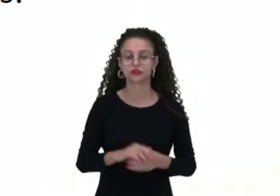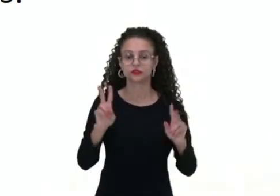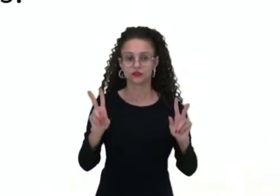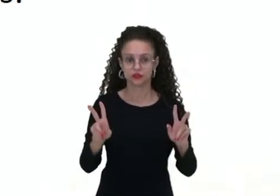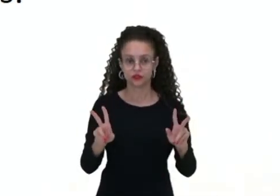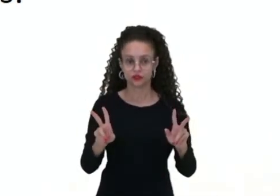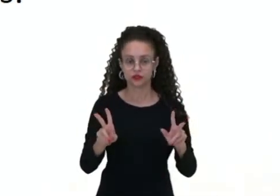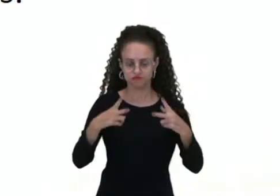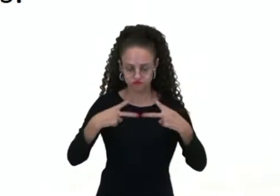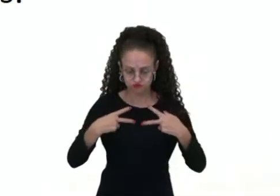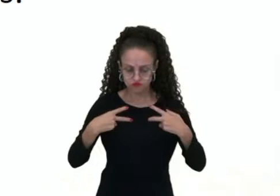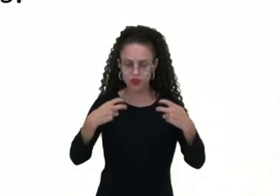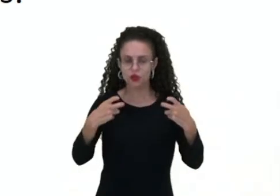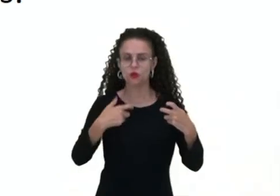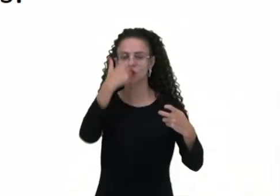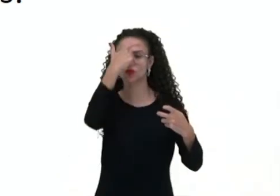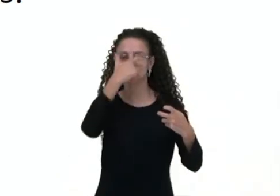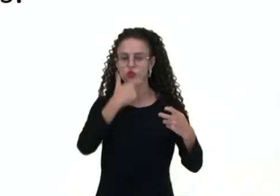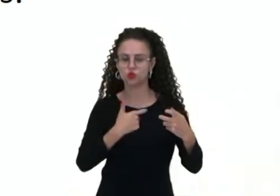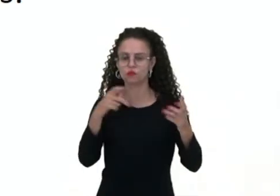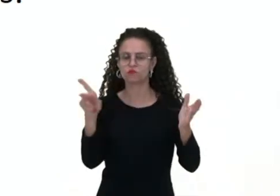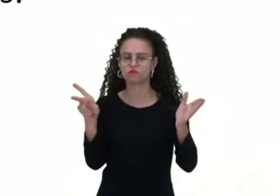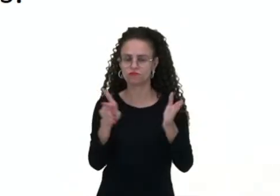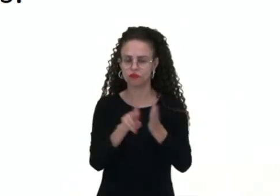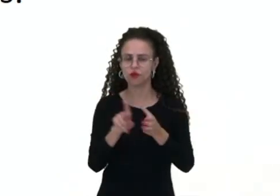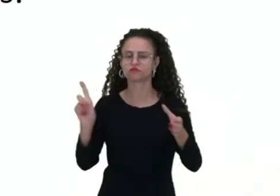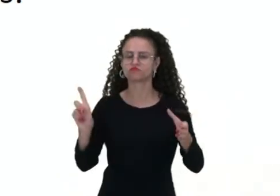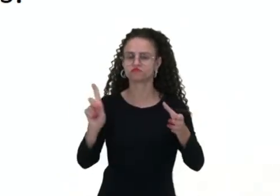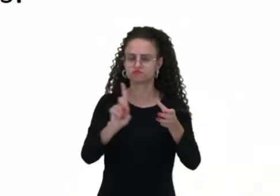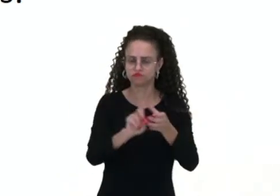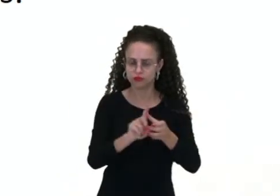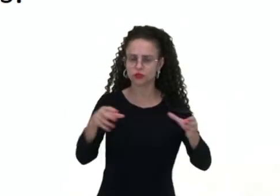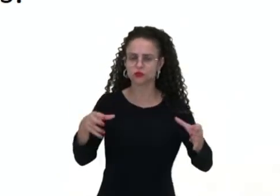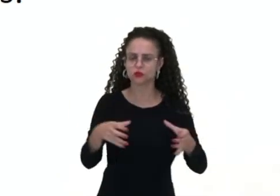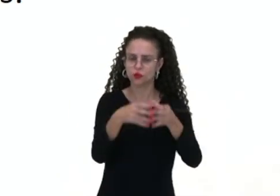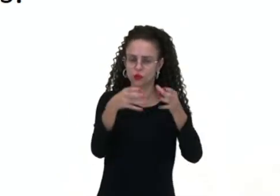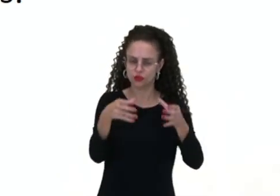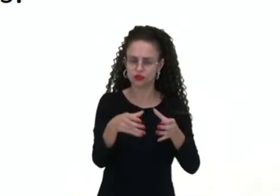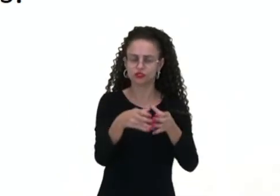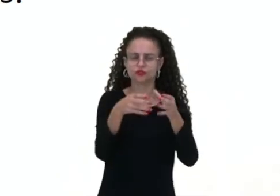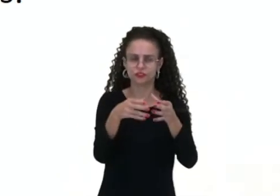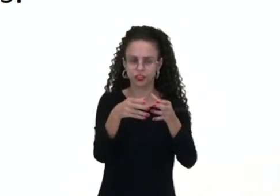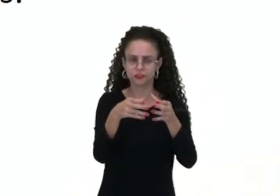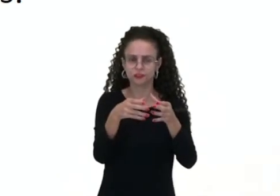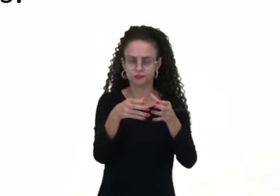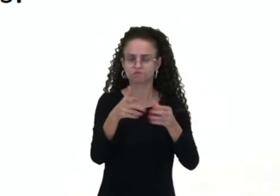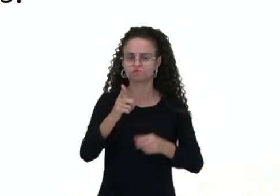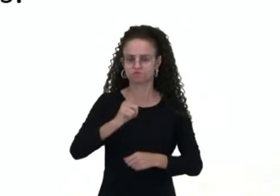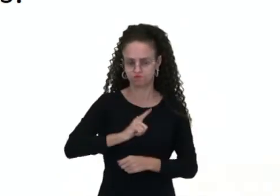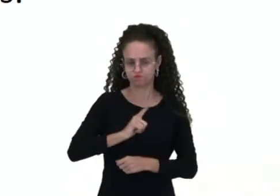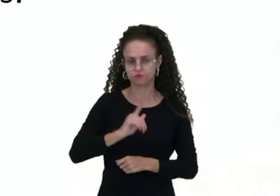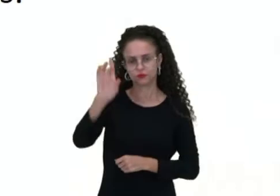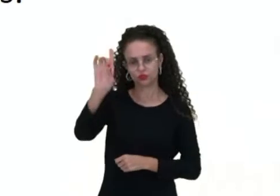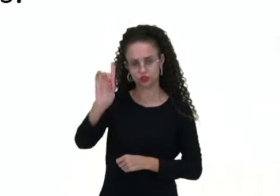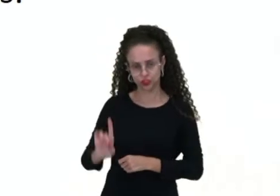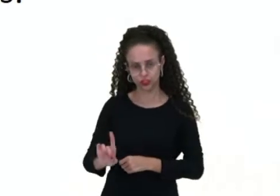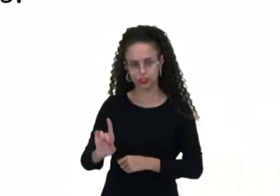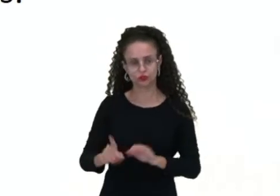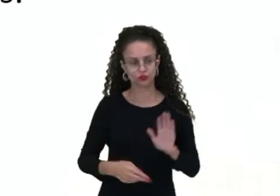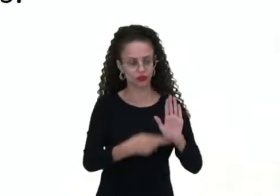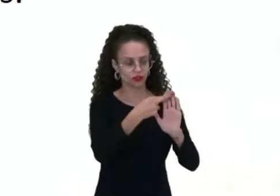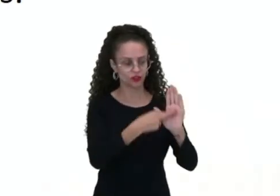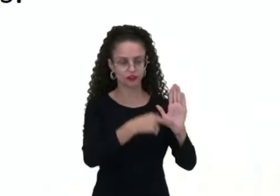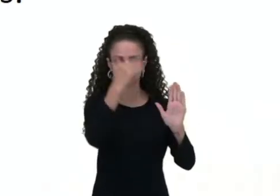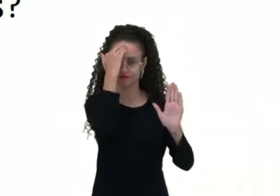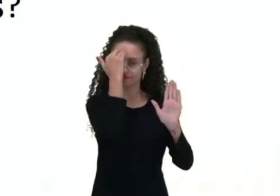Reconhecer-se como sujeito pertencente a uma coletividade, possuidor de direitos e cumpridor